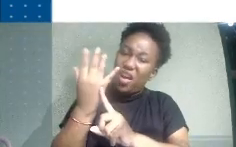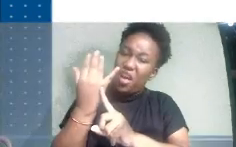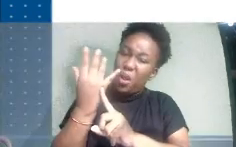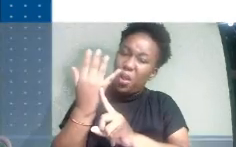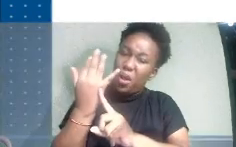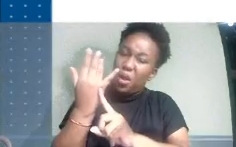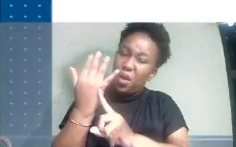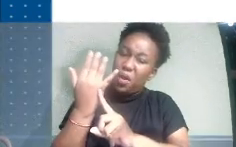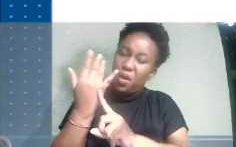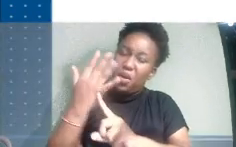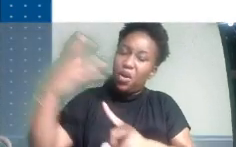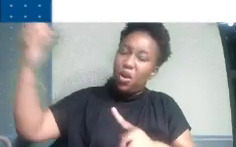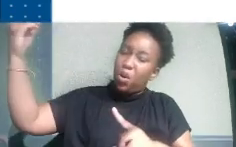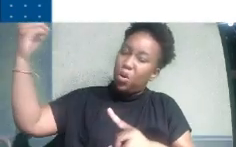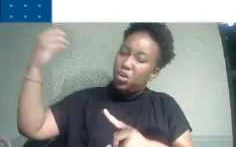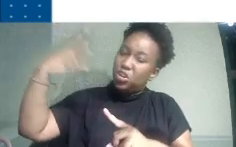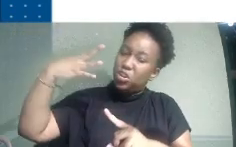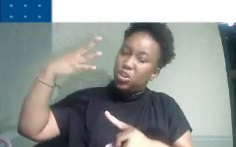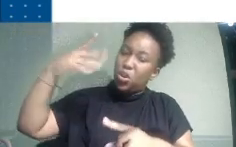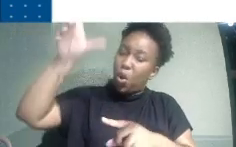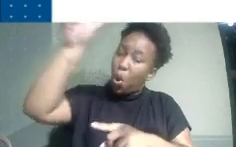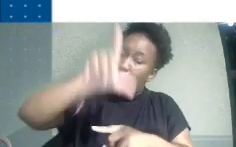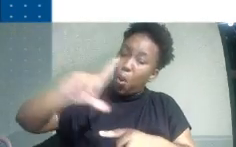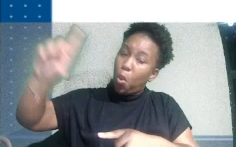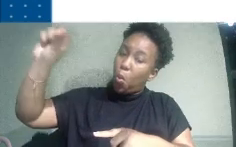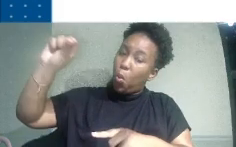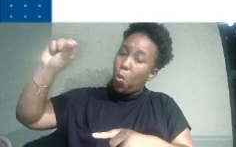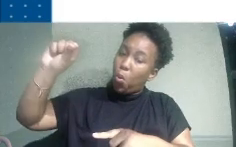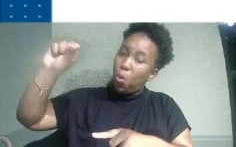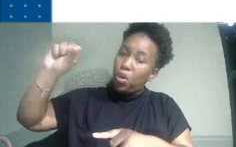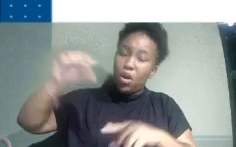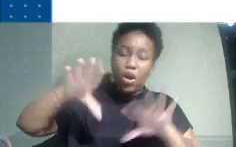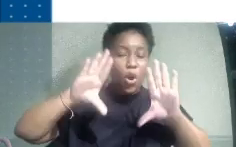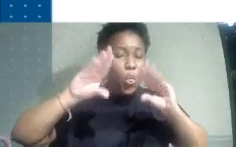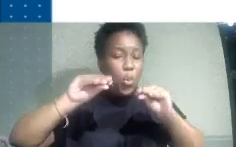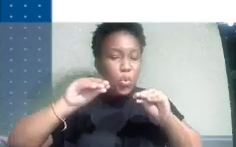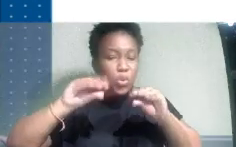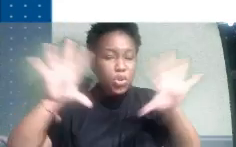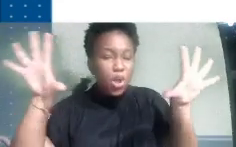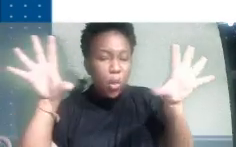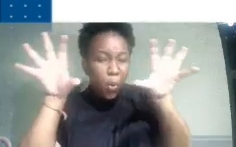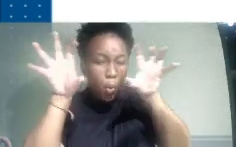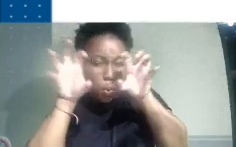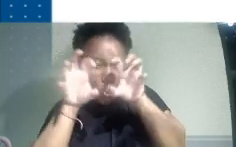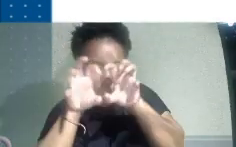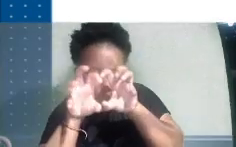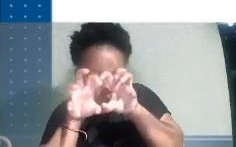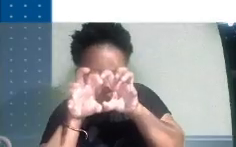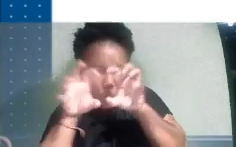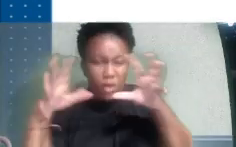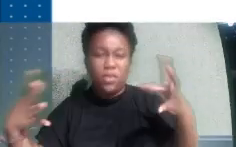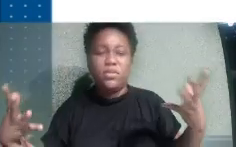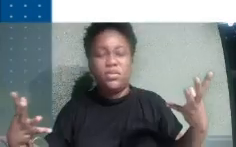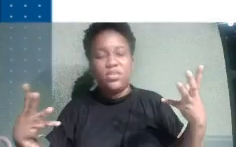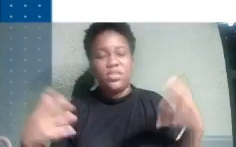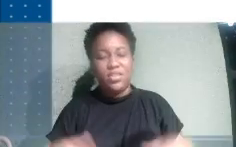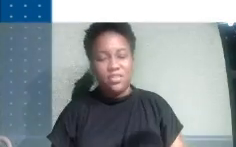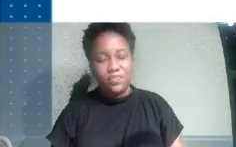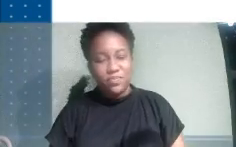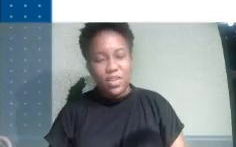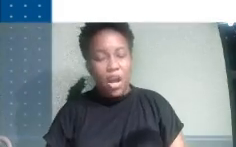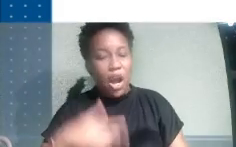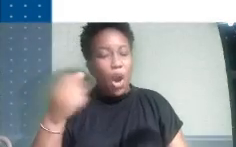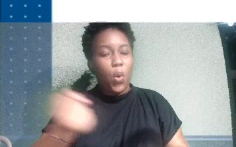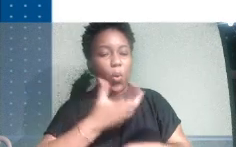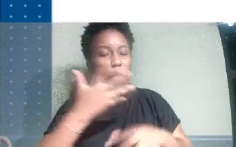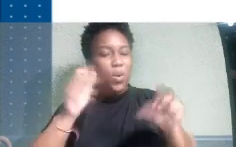natural, proveniente aí da Lua, onde nós tínhamos, por exemplo, noites mais escuras, quando a Lua estava numa fase aí diferente, noites mais claras, quando a